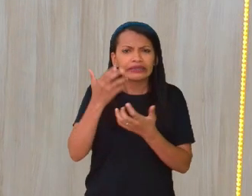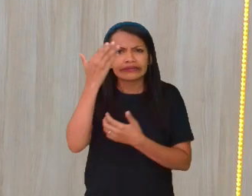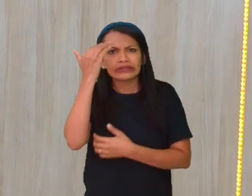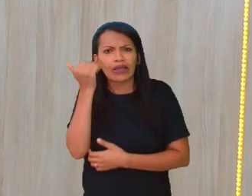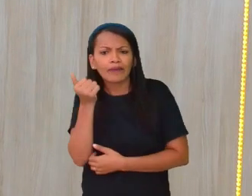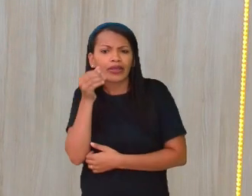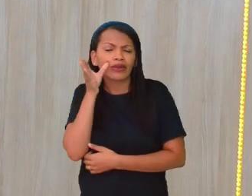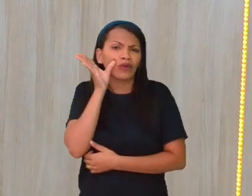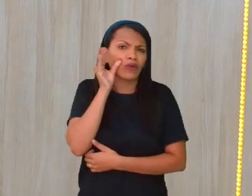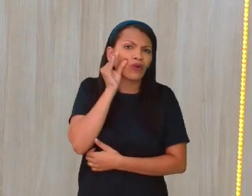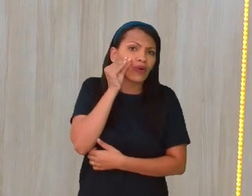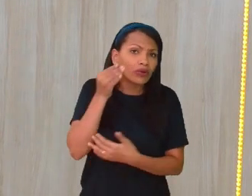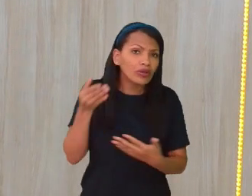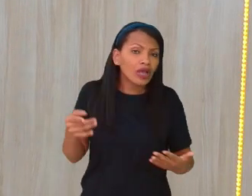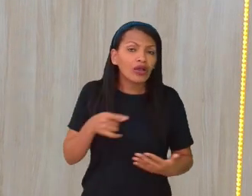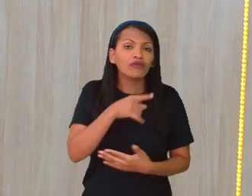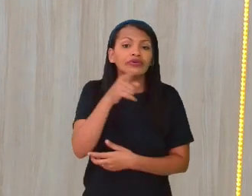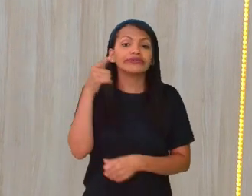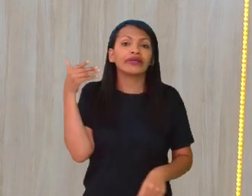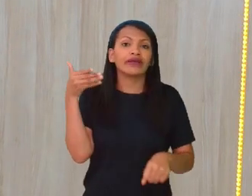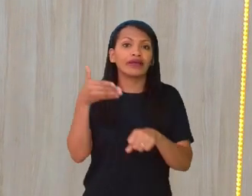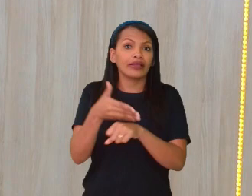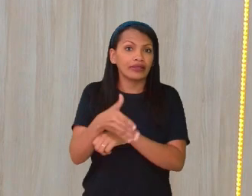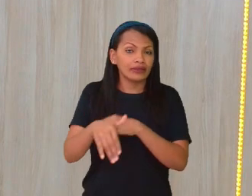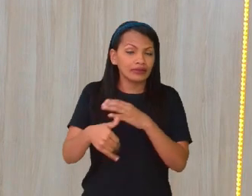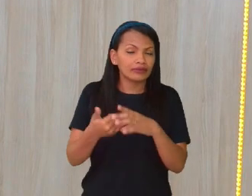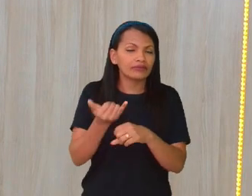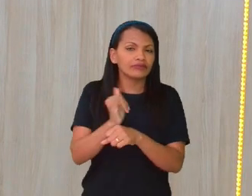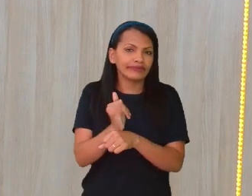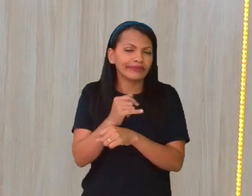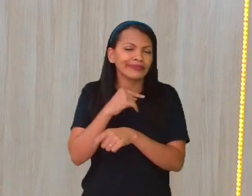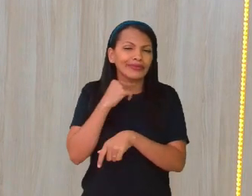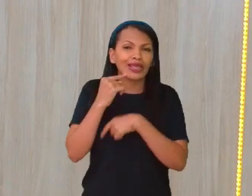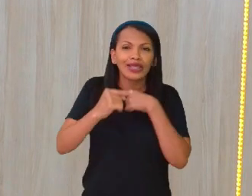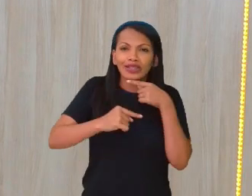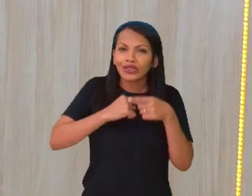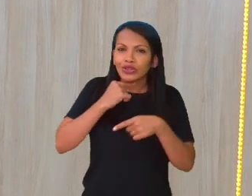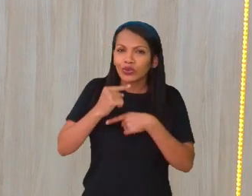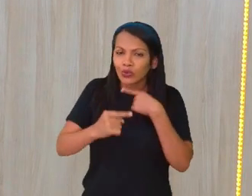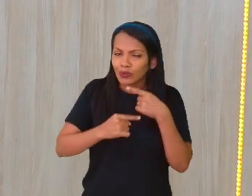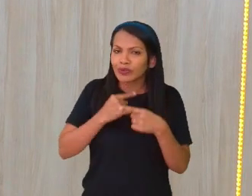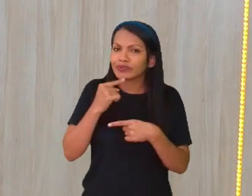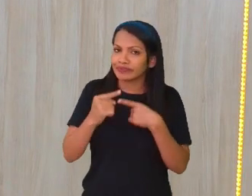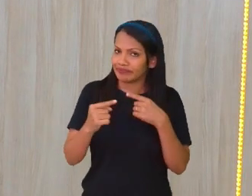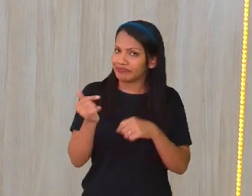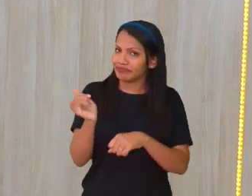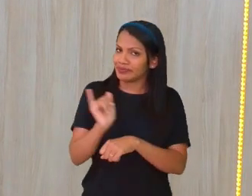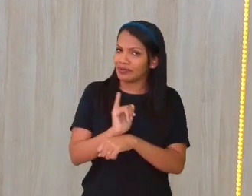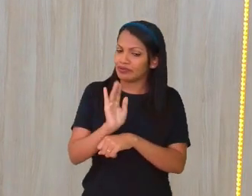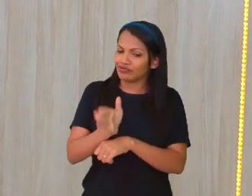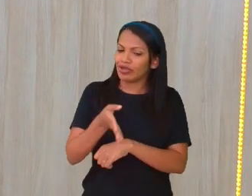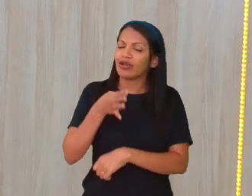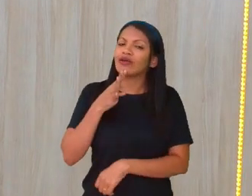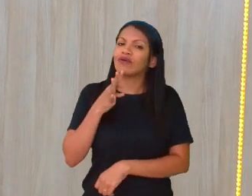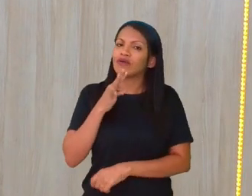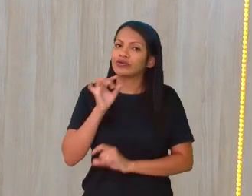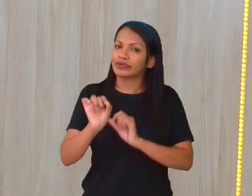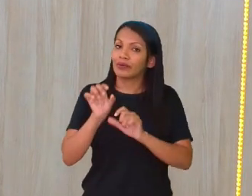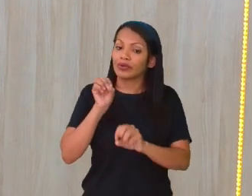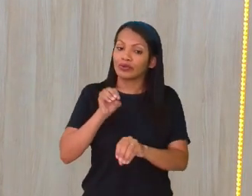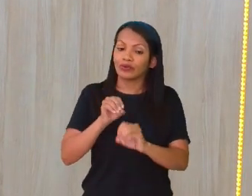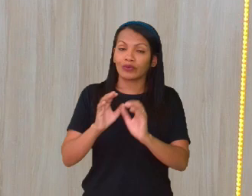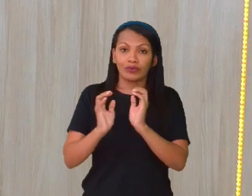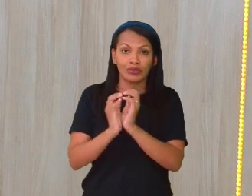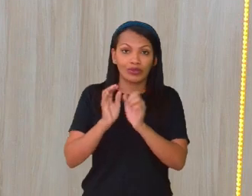alguma curiosidade? Você entra lá no canal da gente, tira suas dúvidas no canal do YouTube, tá? Que você já conhece, que é o Educa Recife,